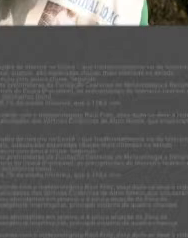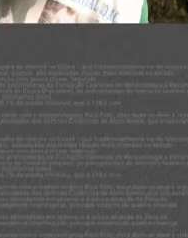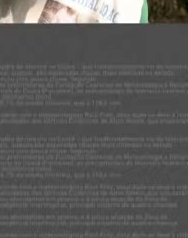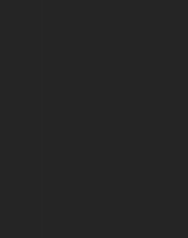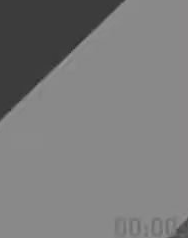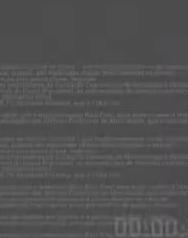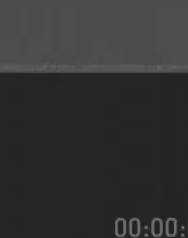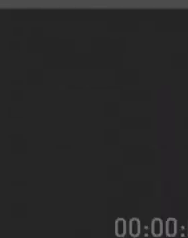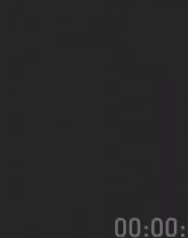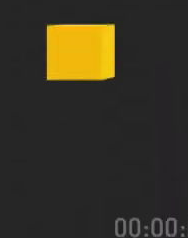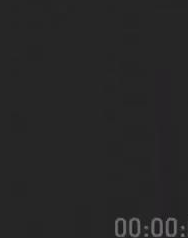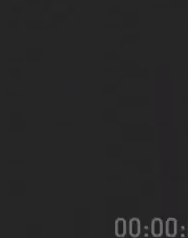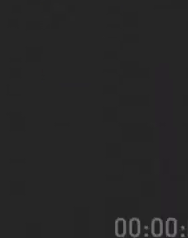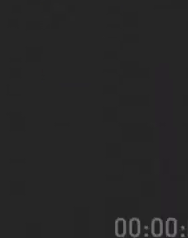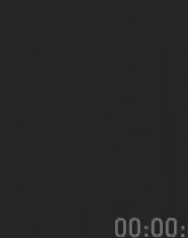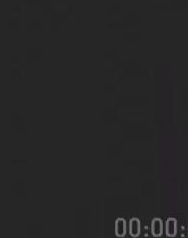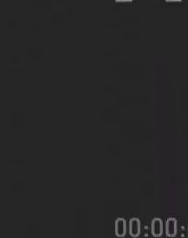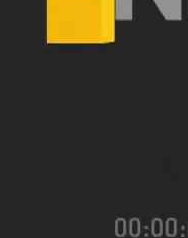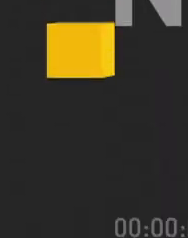ae